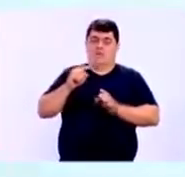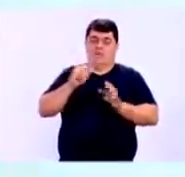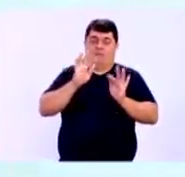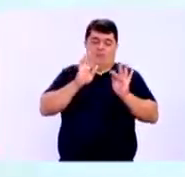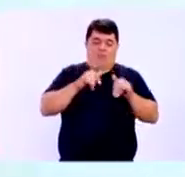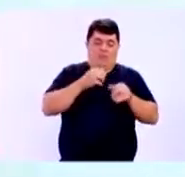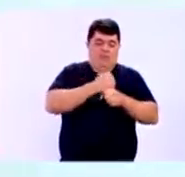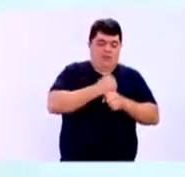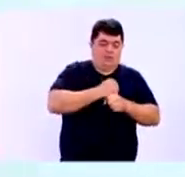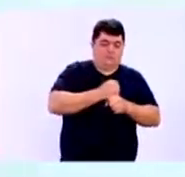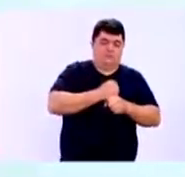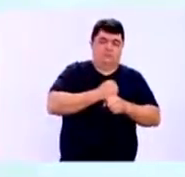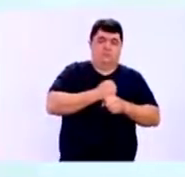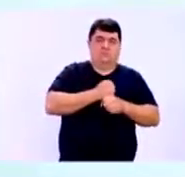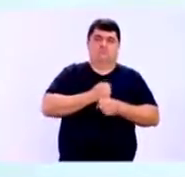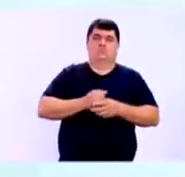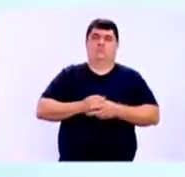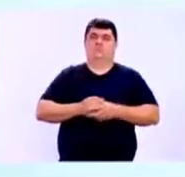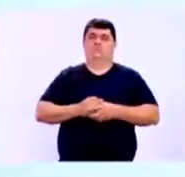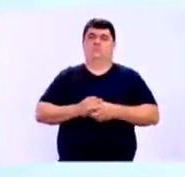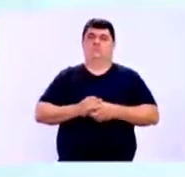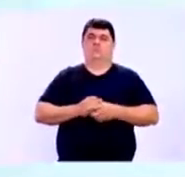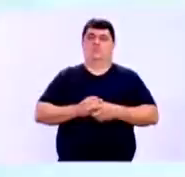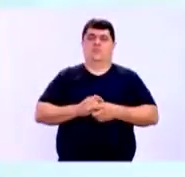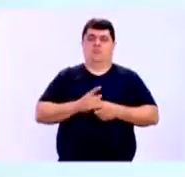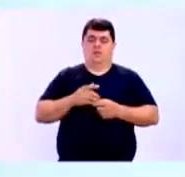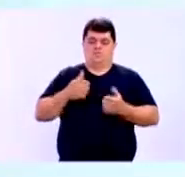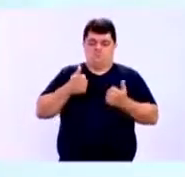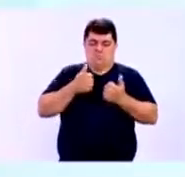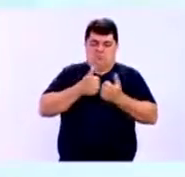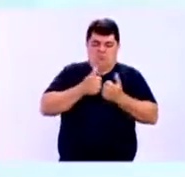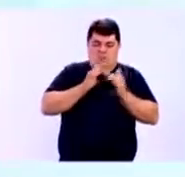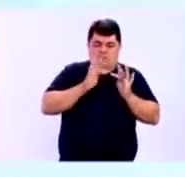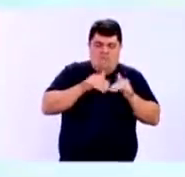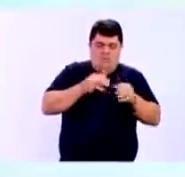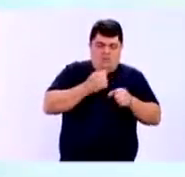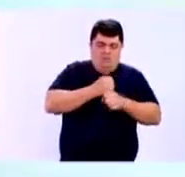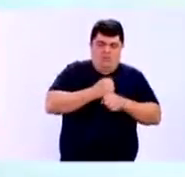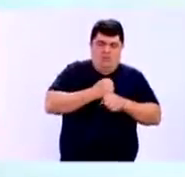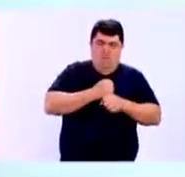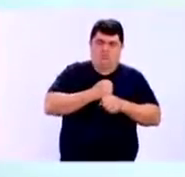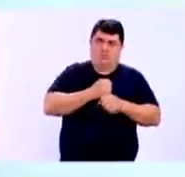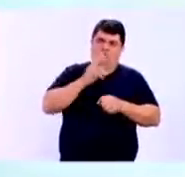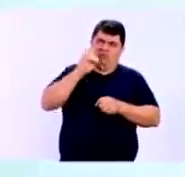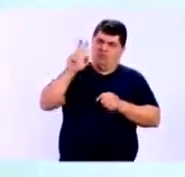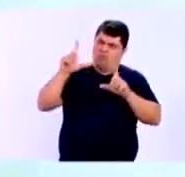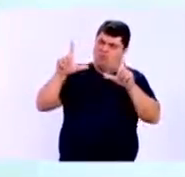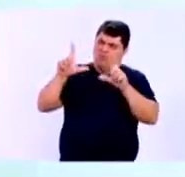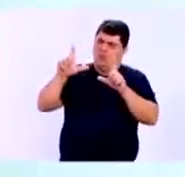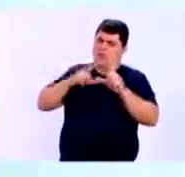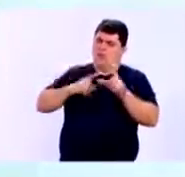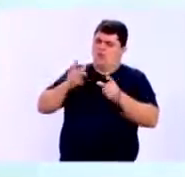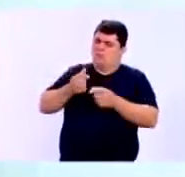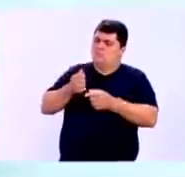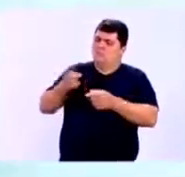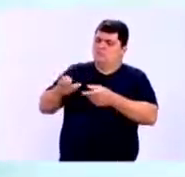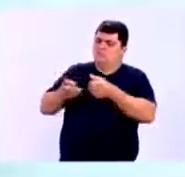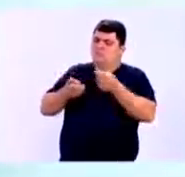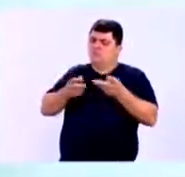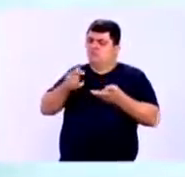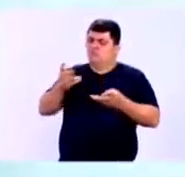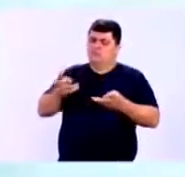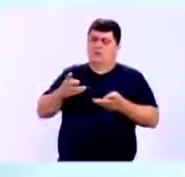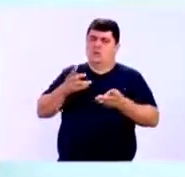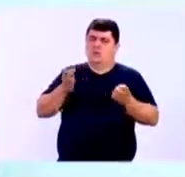ano, que é o final do ano. É quando fecham-se, geralmente vemos fechado para balanço e se fazem as contagens. Cada vez ficando mais